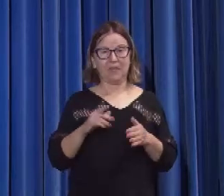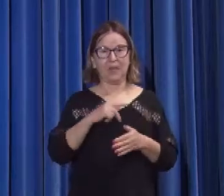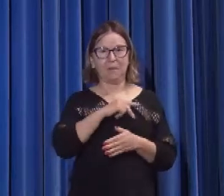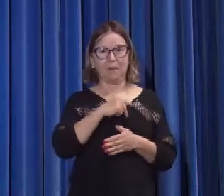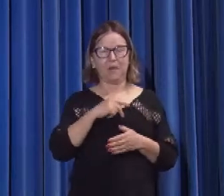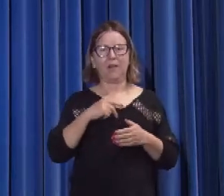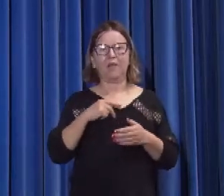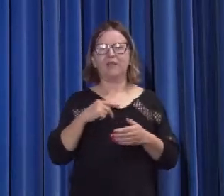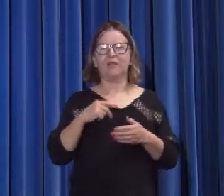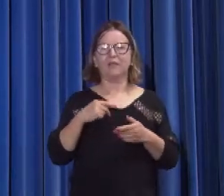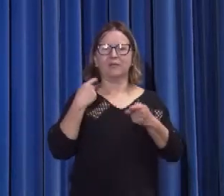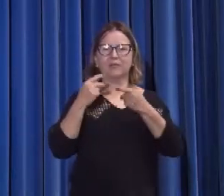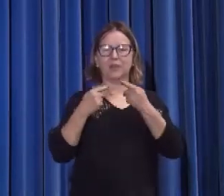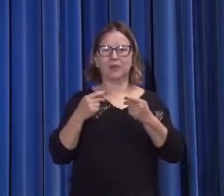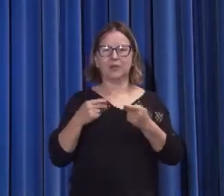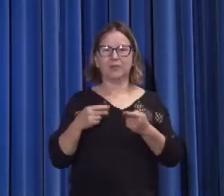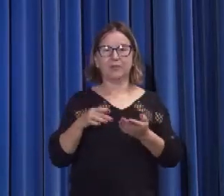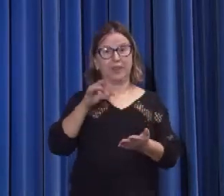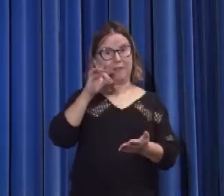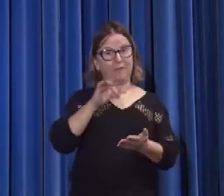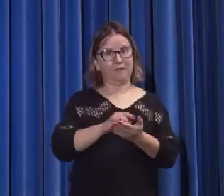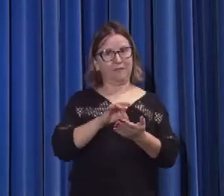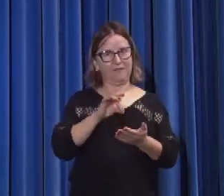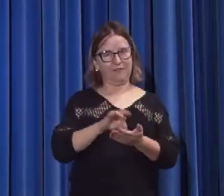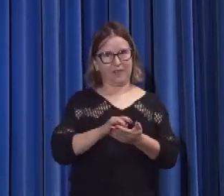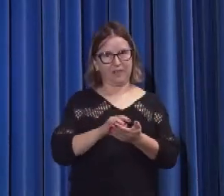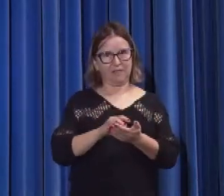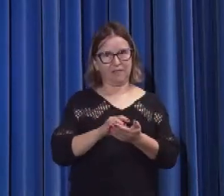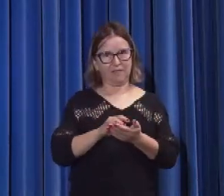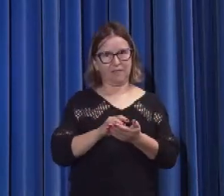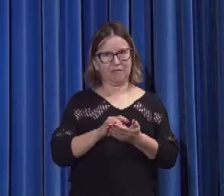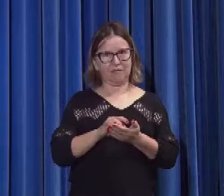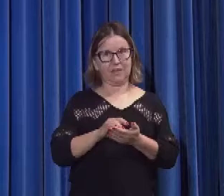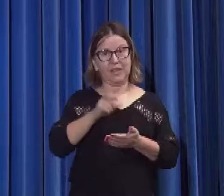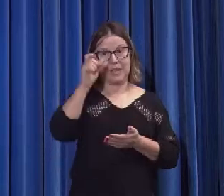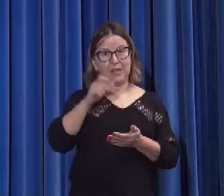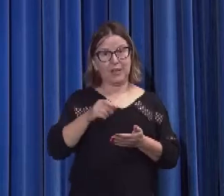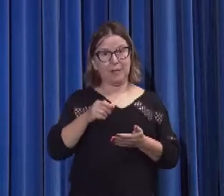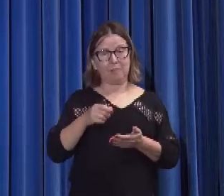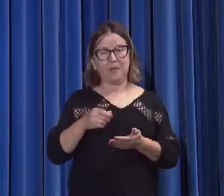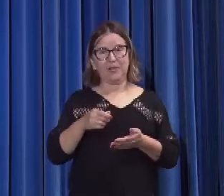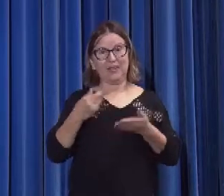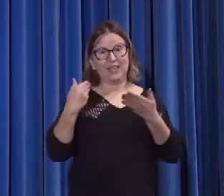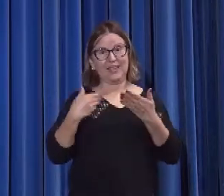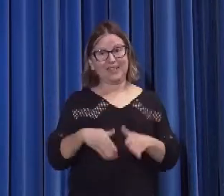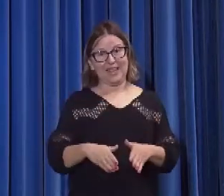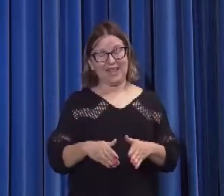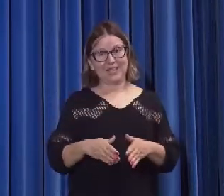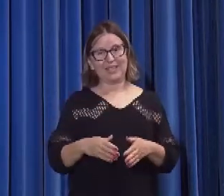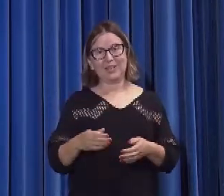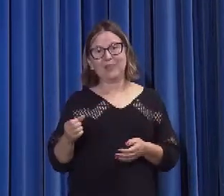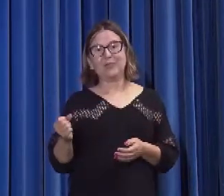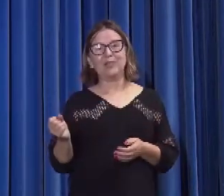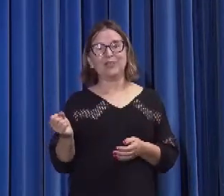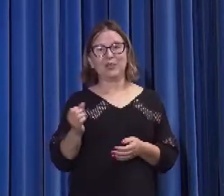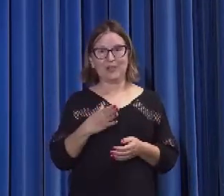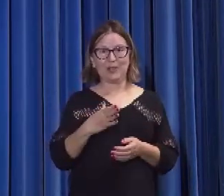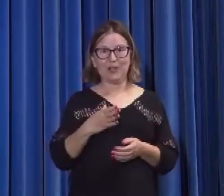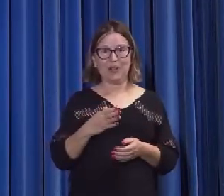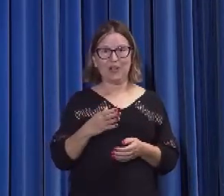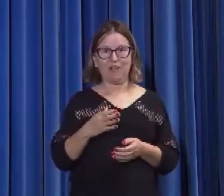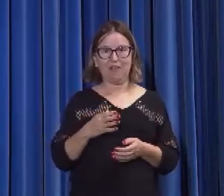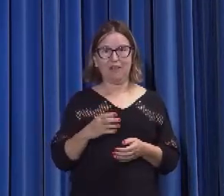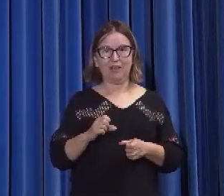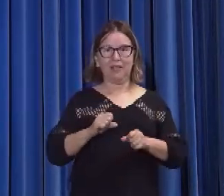é fato que o novo nascido se gloria nas tribulações. Esse é um dos textos mais difíceis